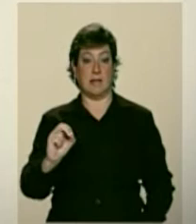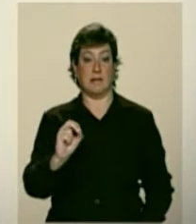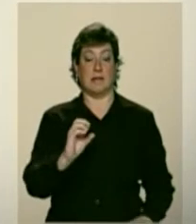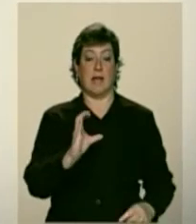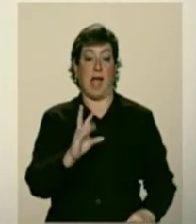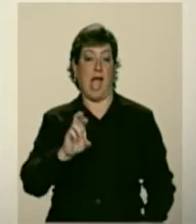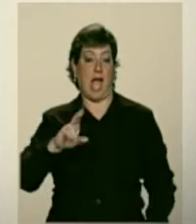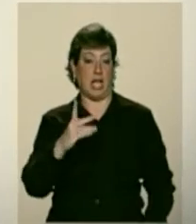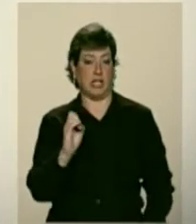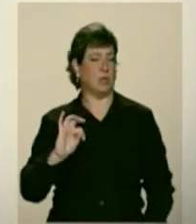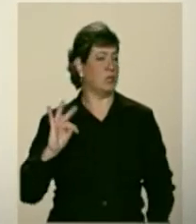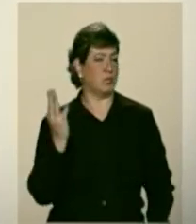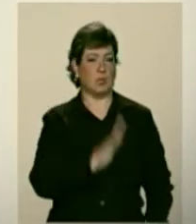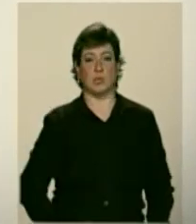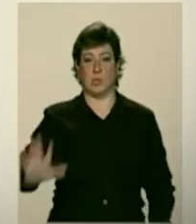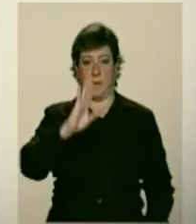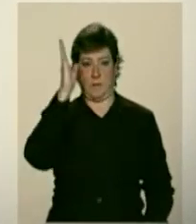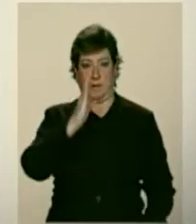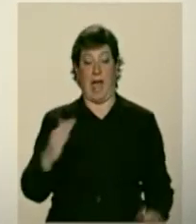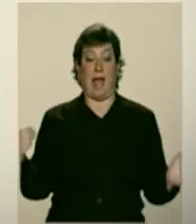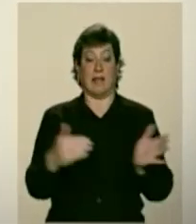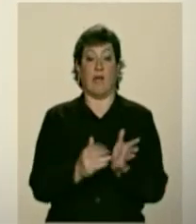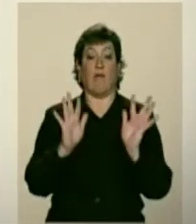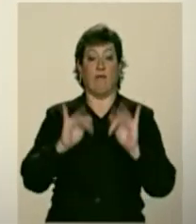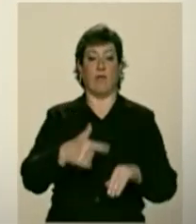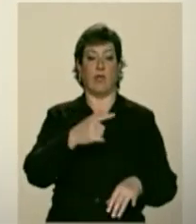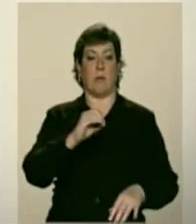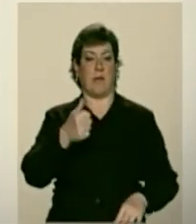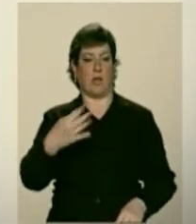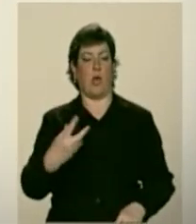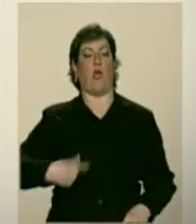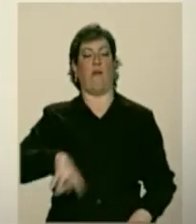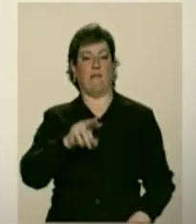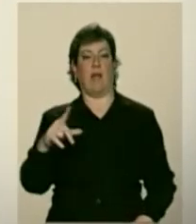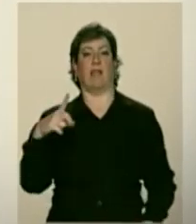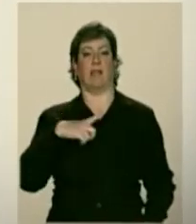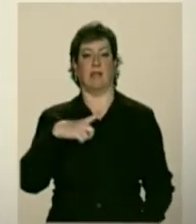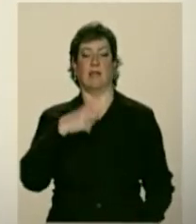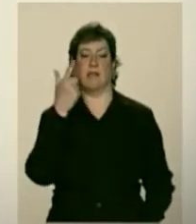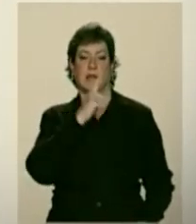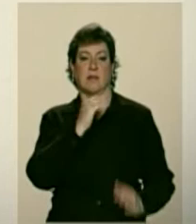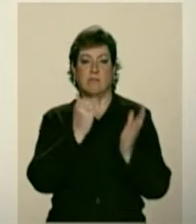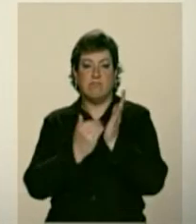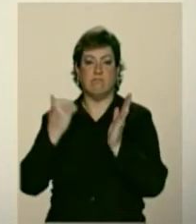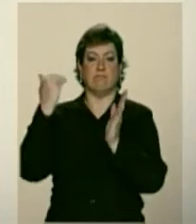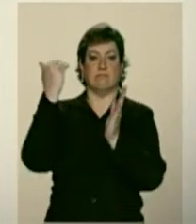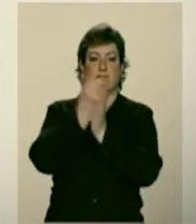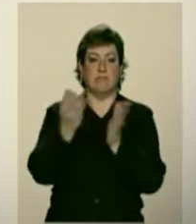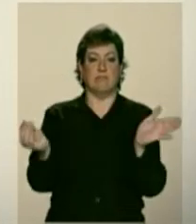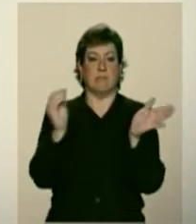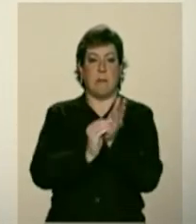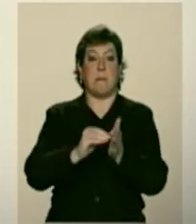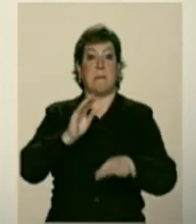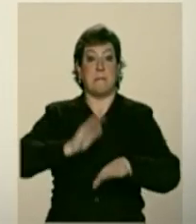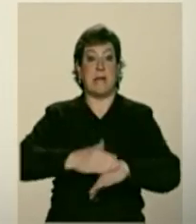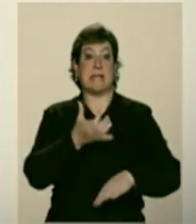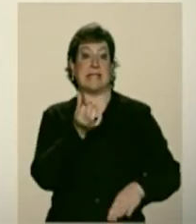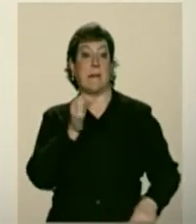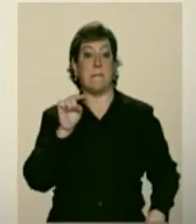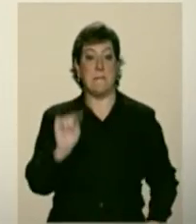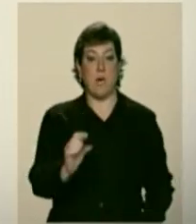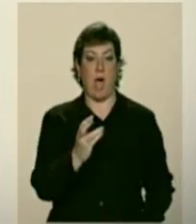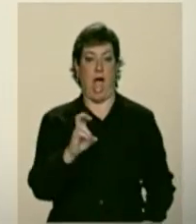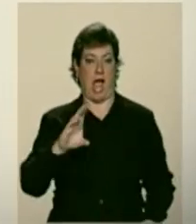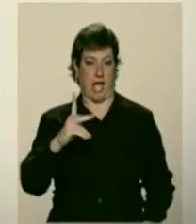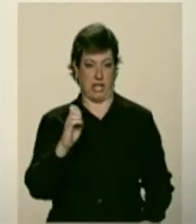o país. Até o final de 2014, Luciano, nós vamos ter acrescentado mais 6 mil creches.